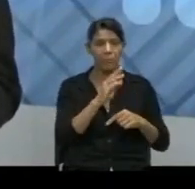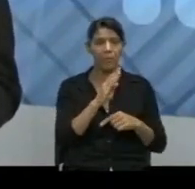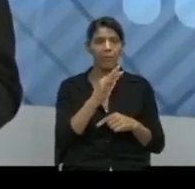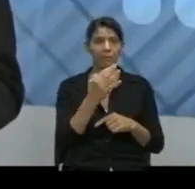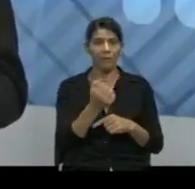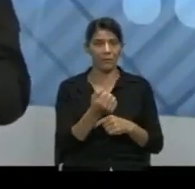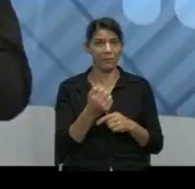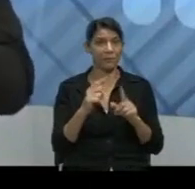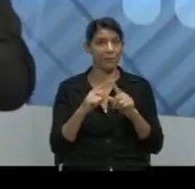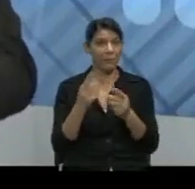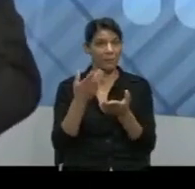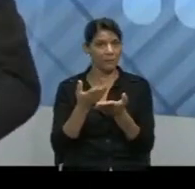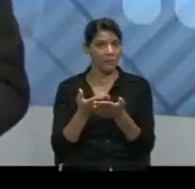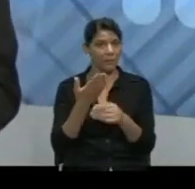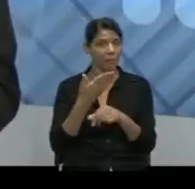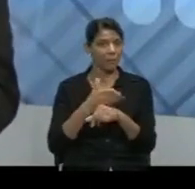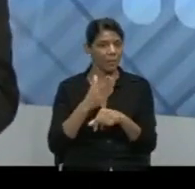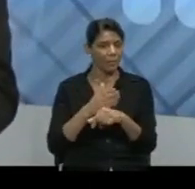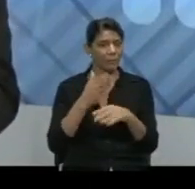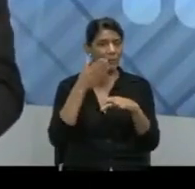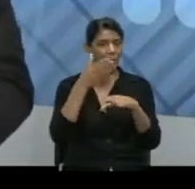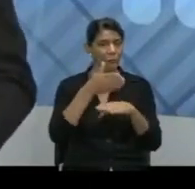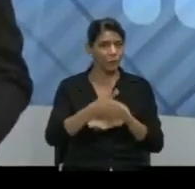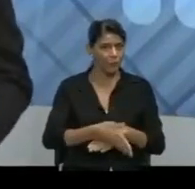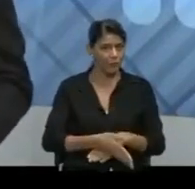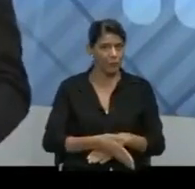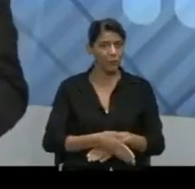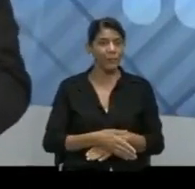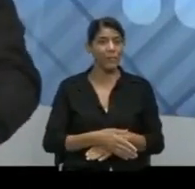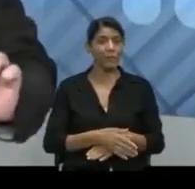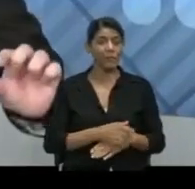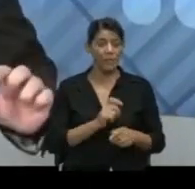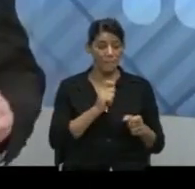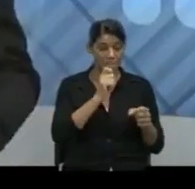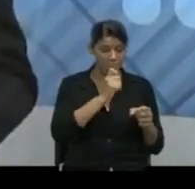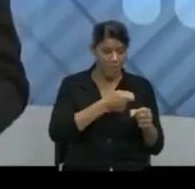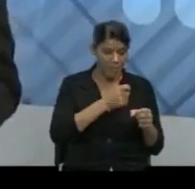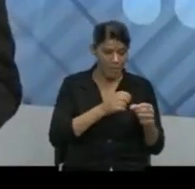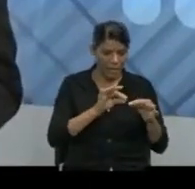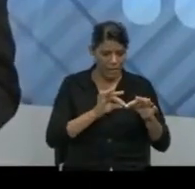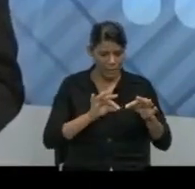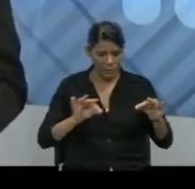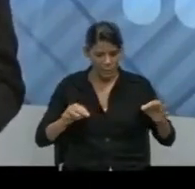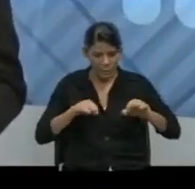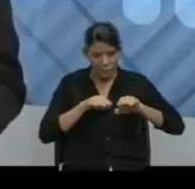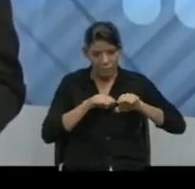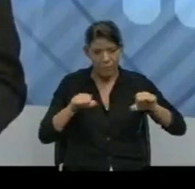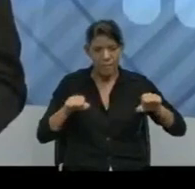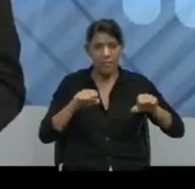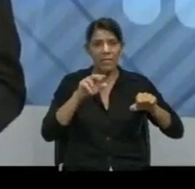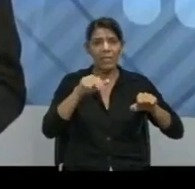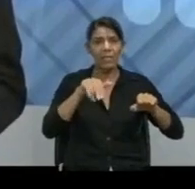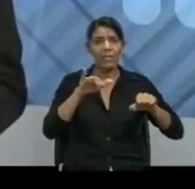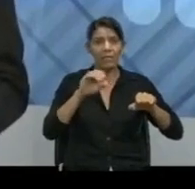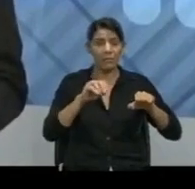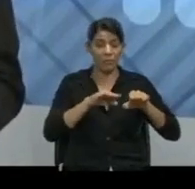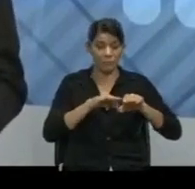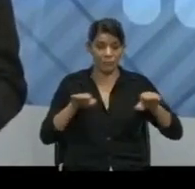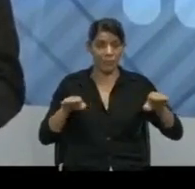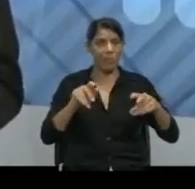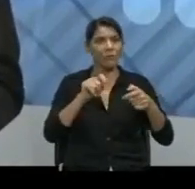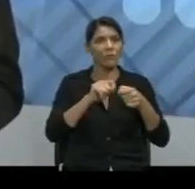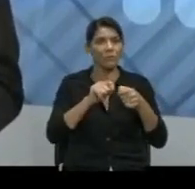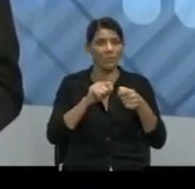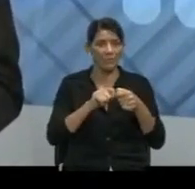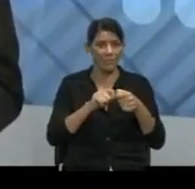aula prática, quando você for a campo, bater o piquete, colocar a tabeira, tirar o nível, faça pelo eixo. Por quê? Por conta